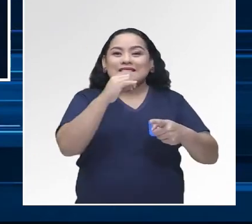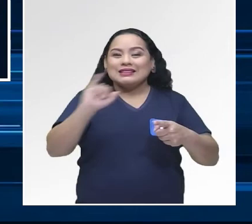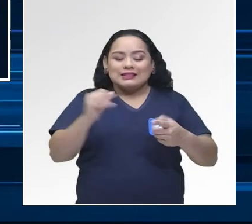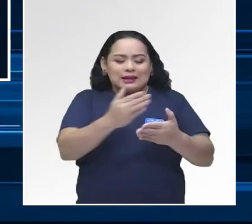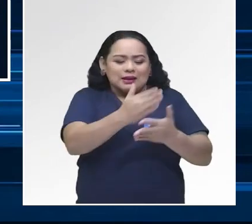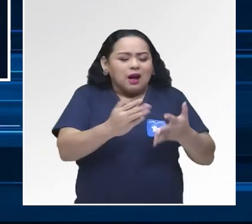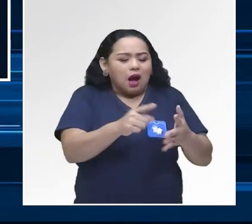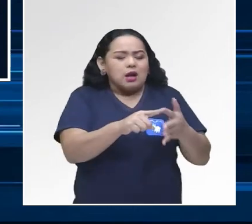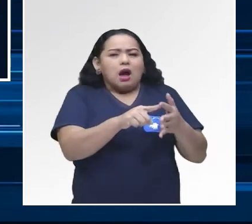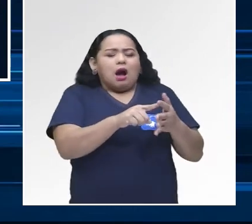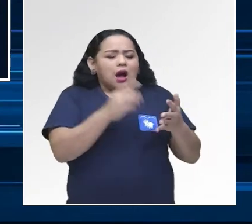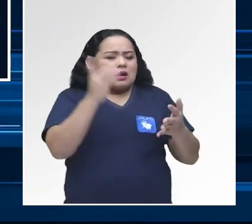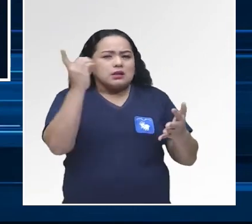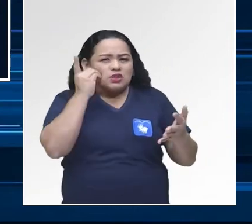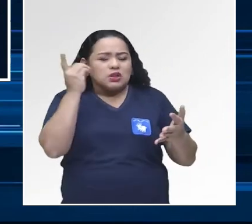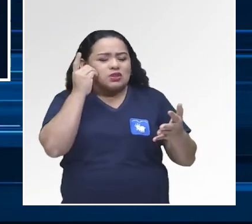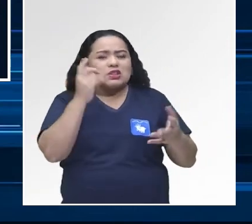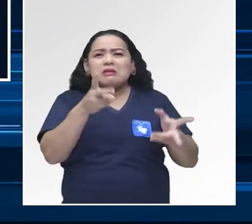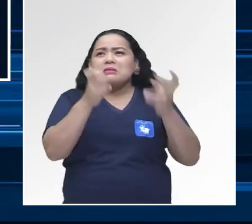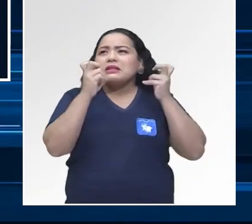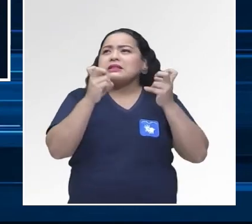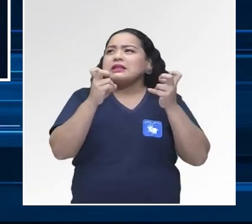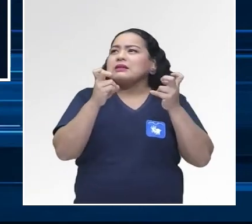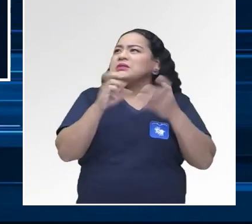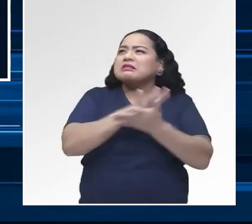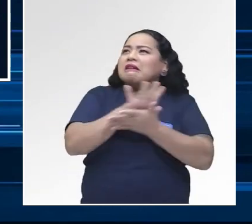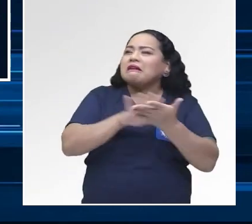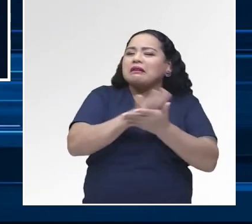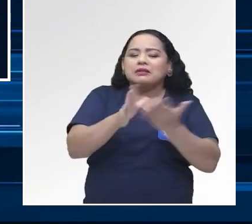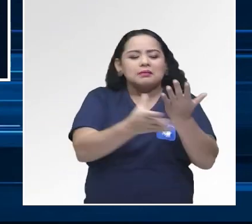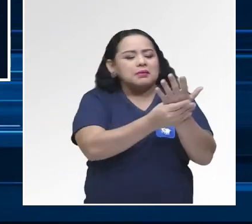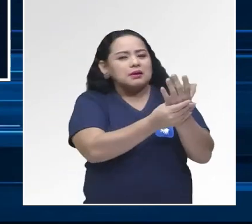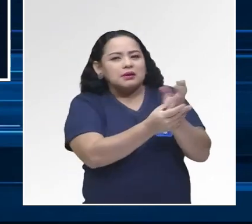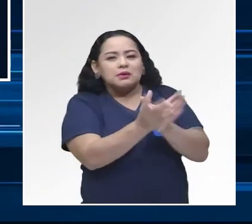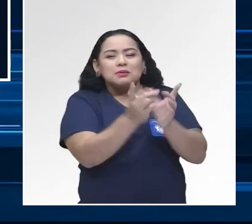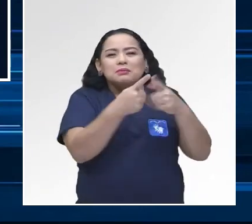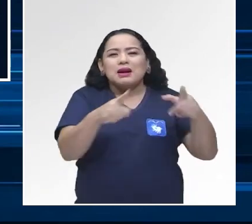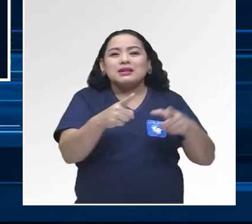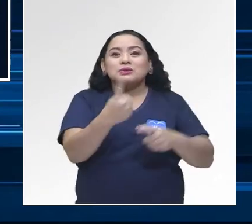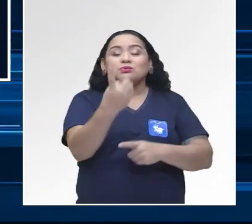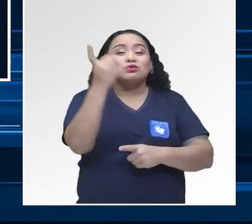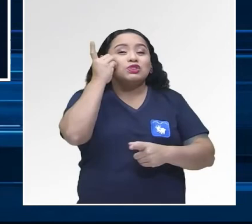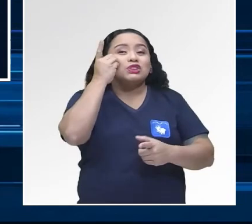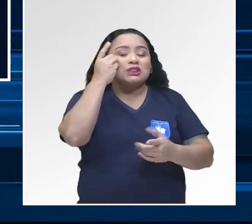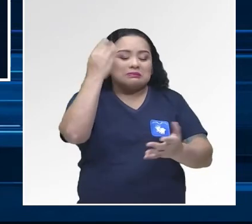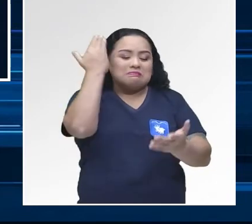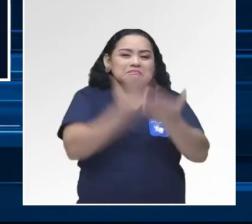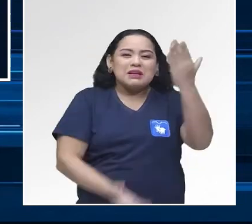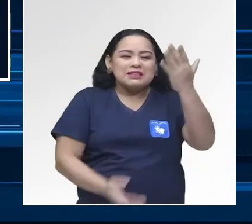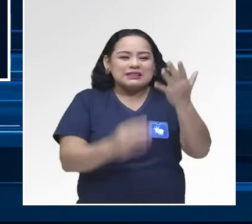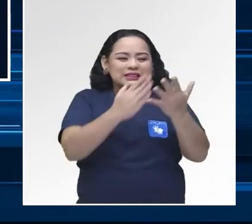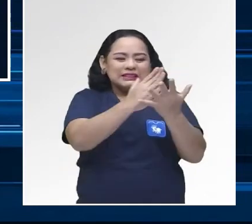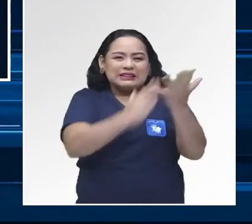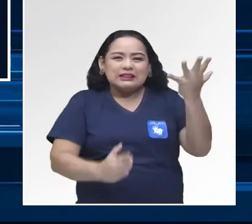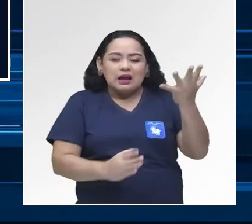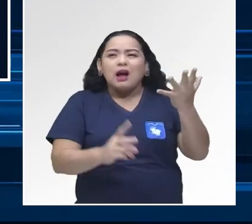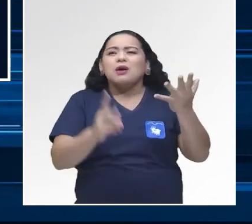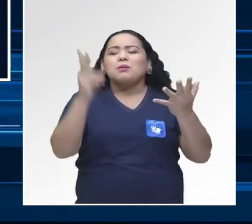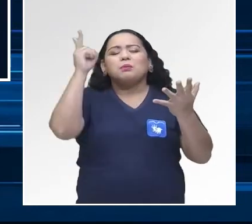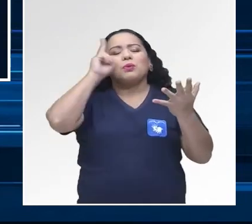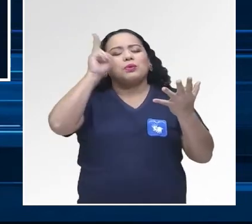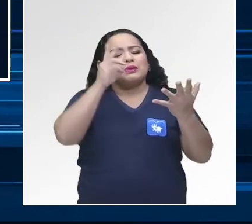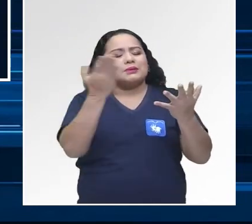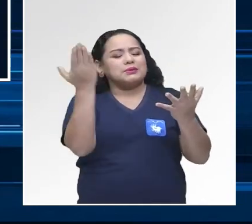dia a dia você nem percebe que tem dedo, que tem mão. Mas o dia que você perde, que você bate, aí você lembra, eu tenho esse